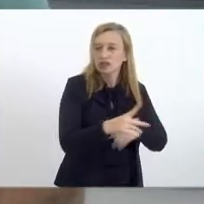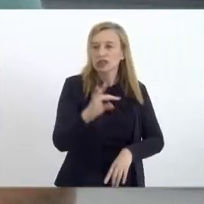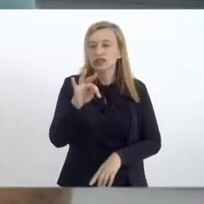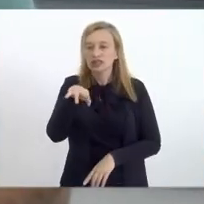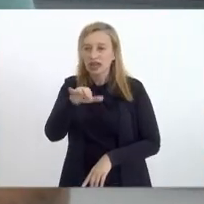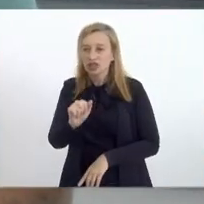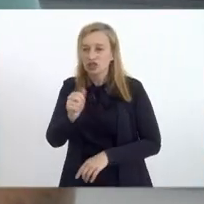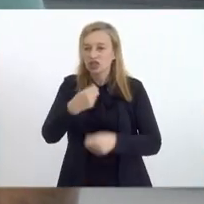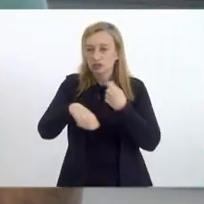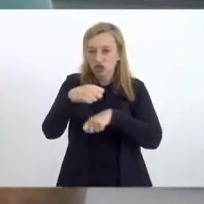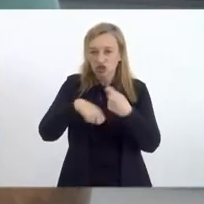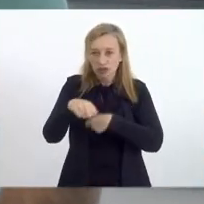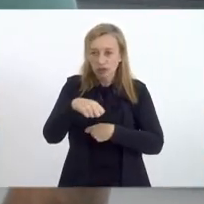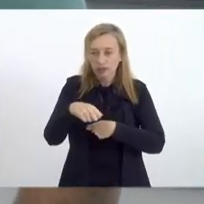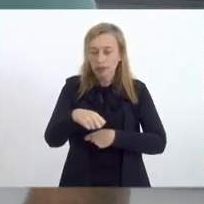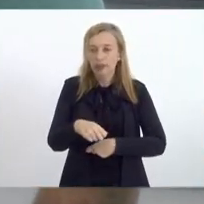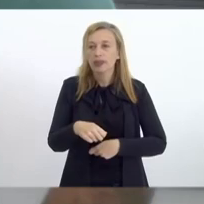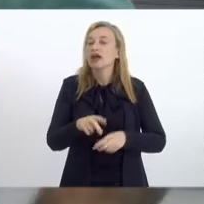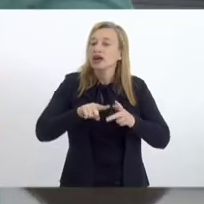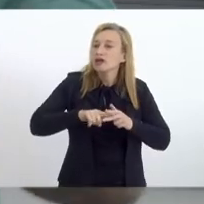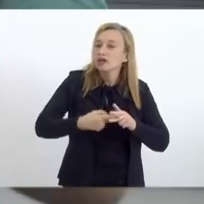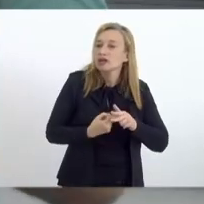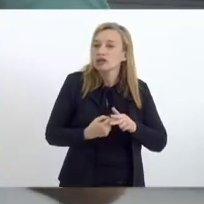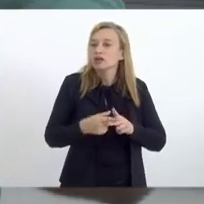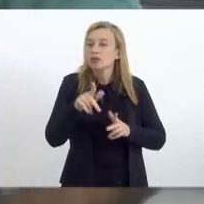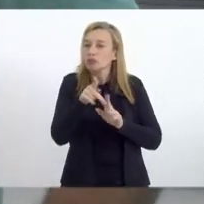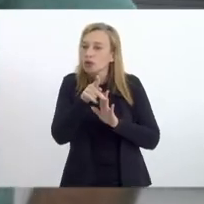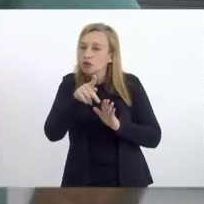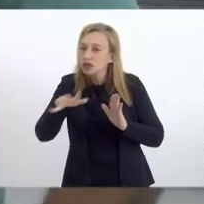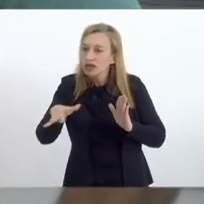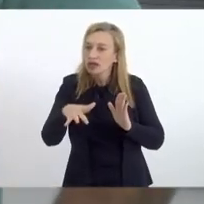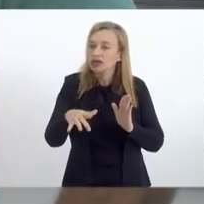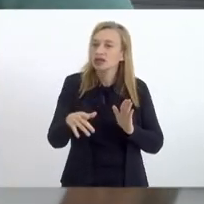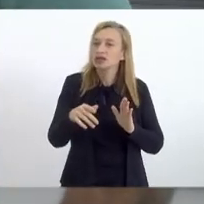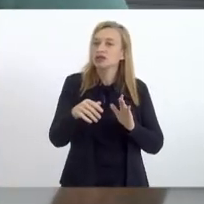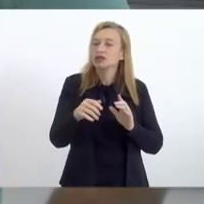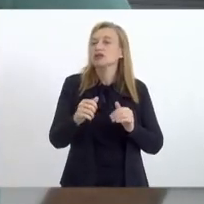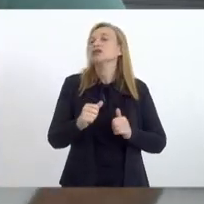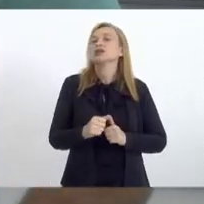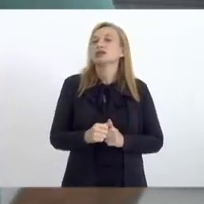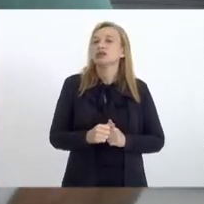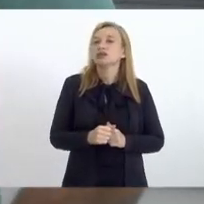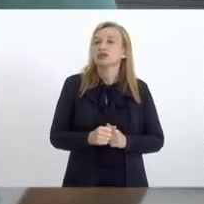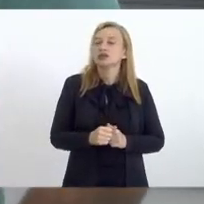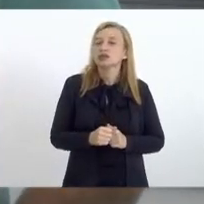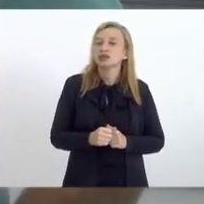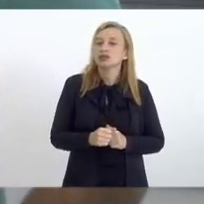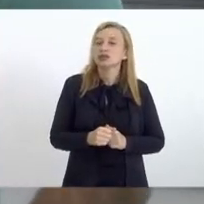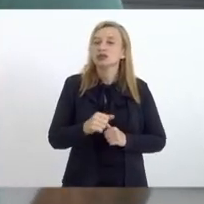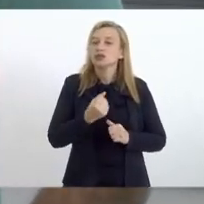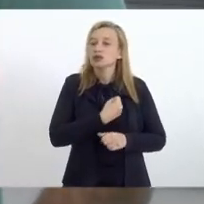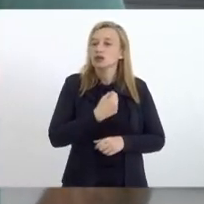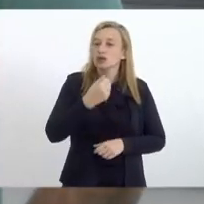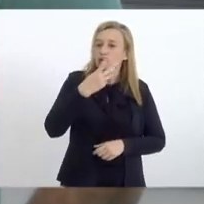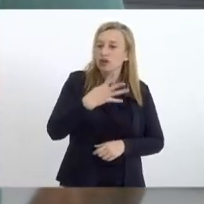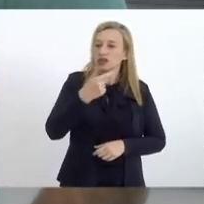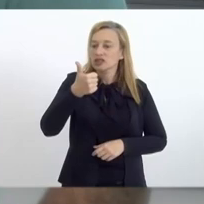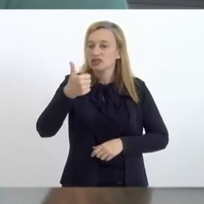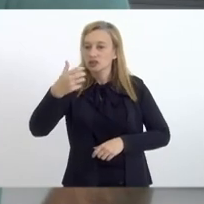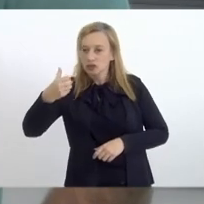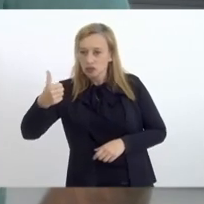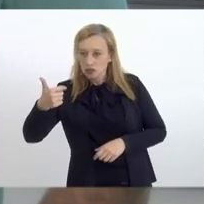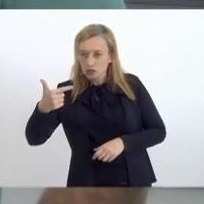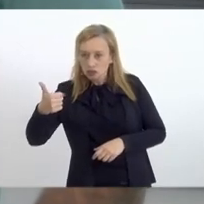de administração, regulamentada por portaria do antigo Ministério da Previdência Social, a número 402, alterada